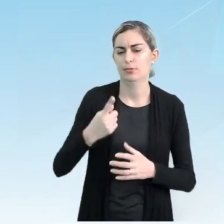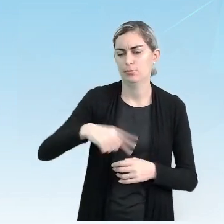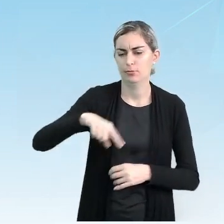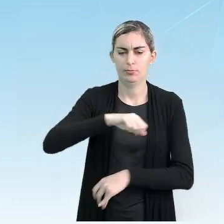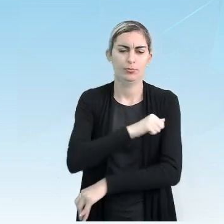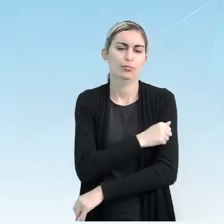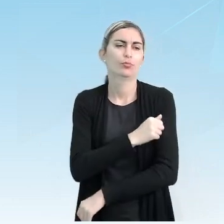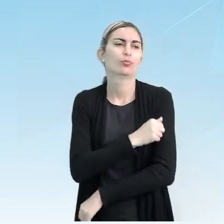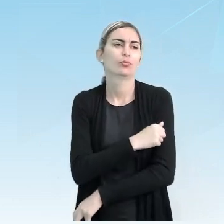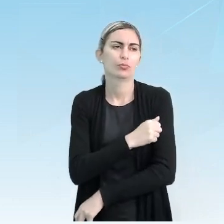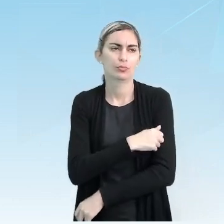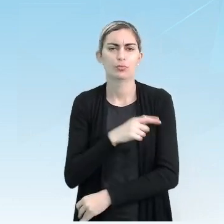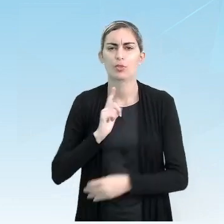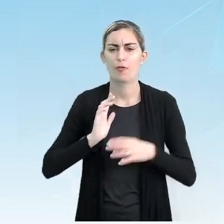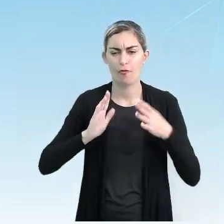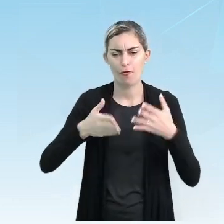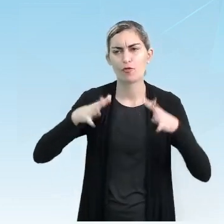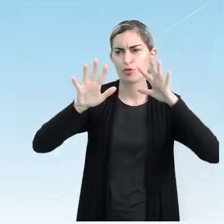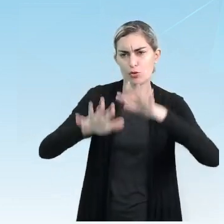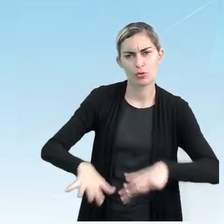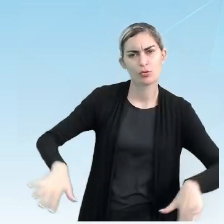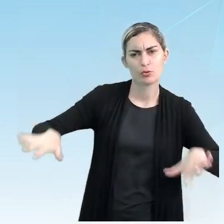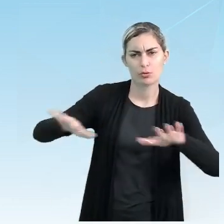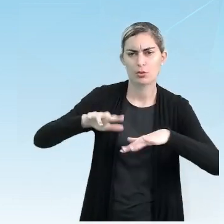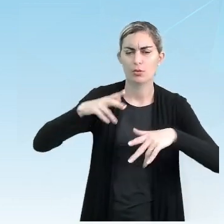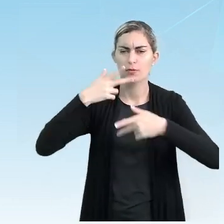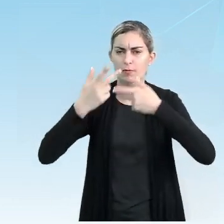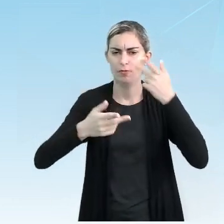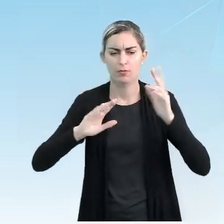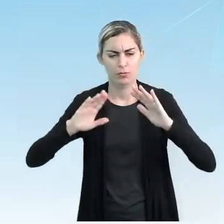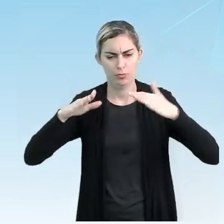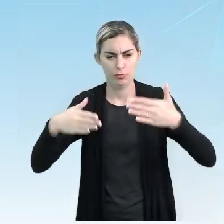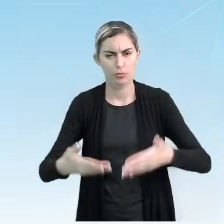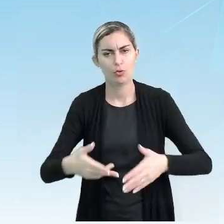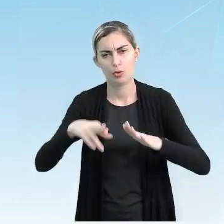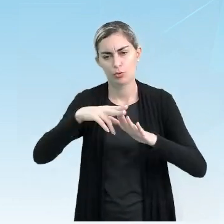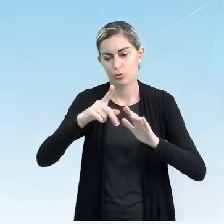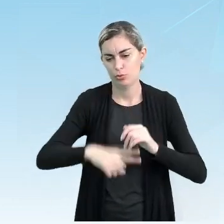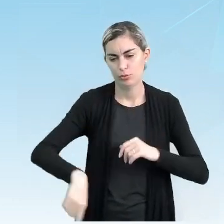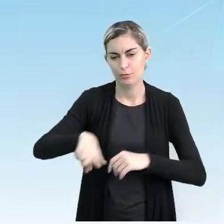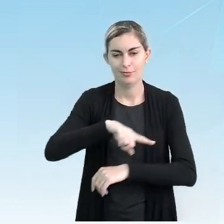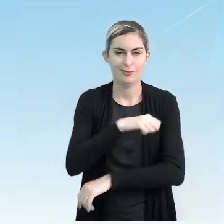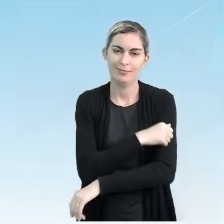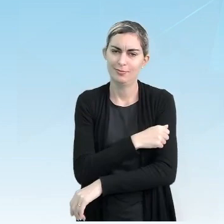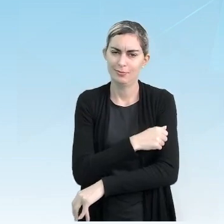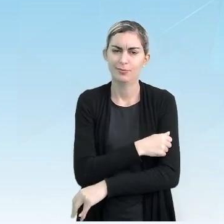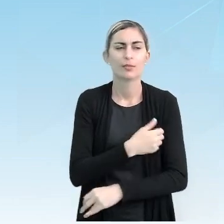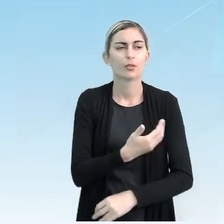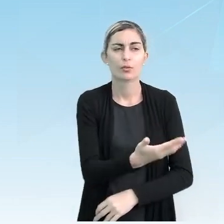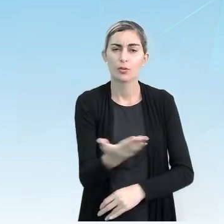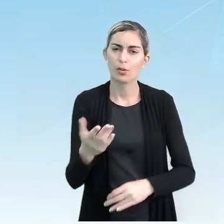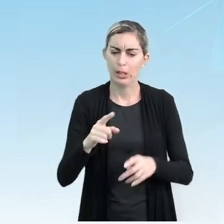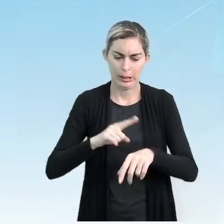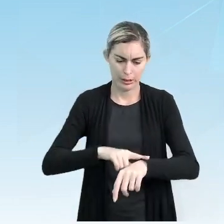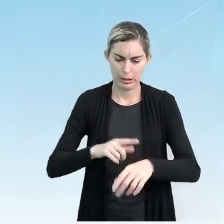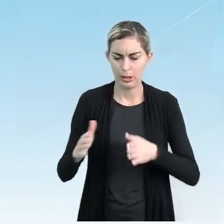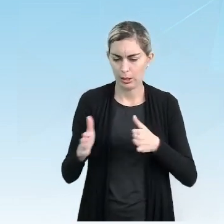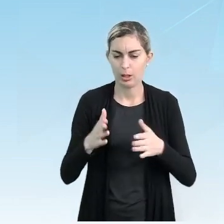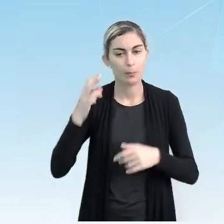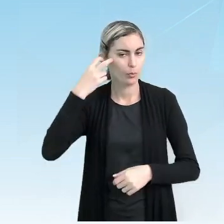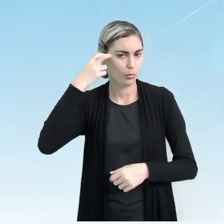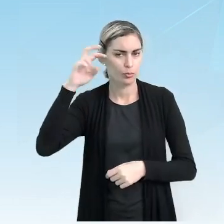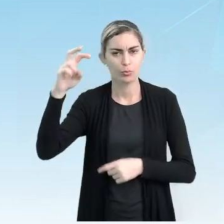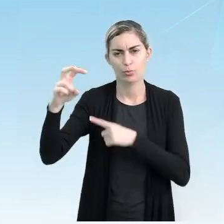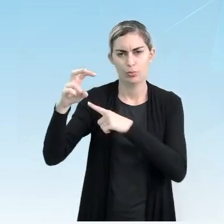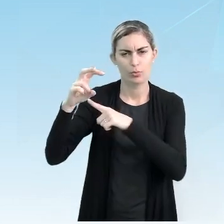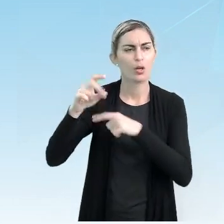estudante, e de forma geral, mas falo específico para as nossas estudantes, a questão temporal e cultural. A